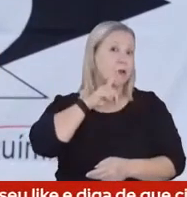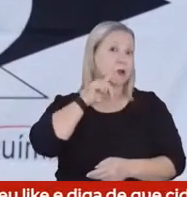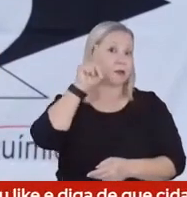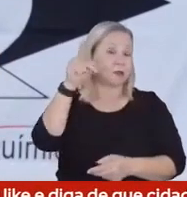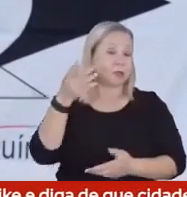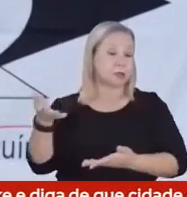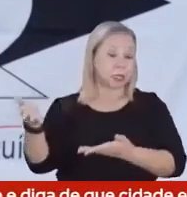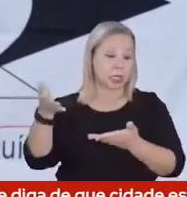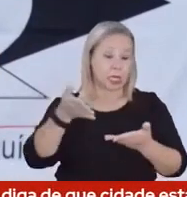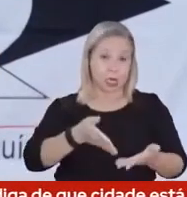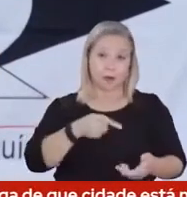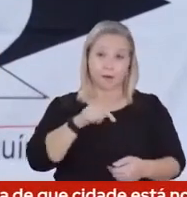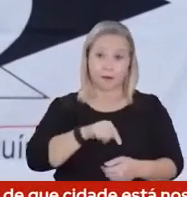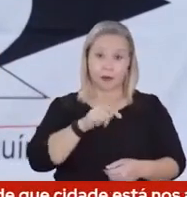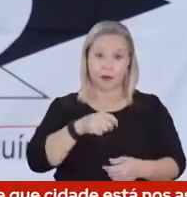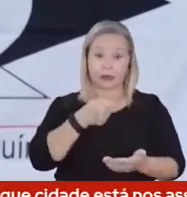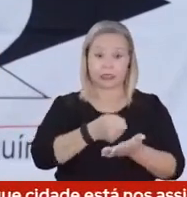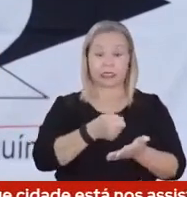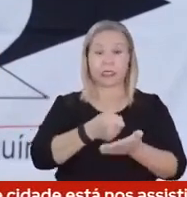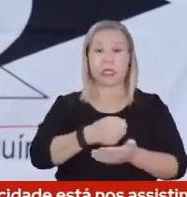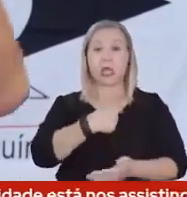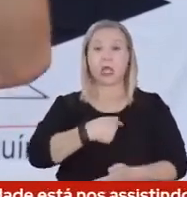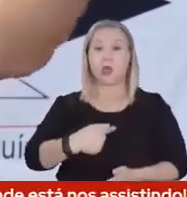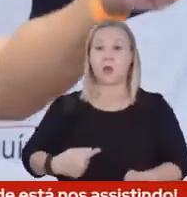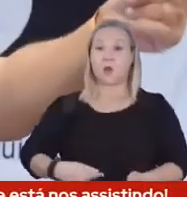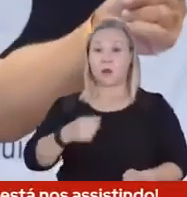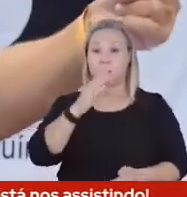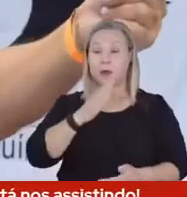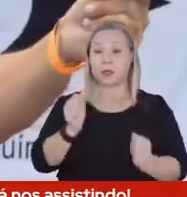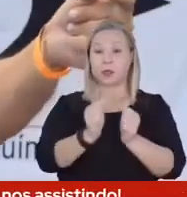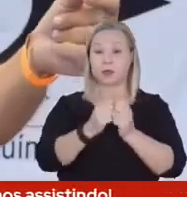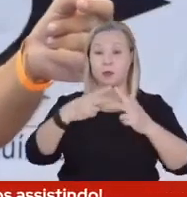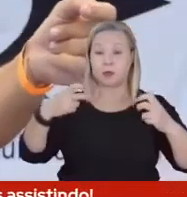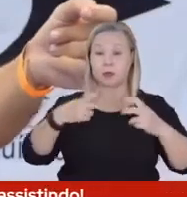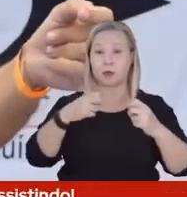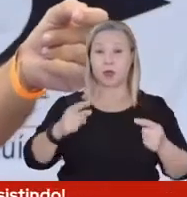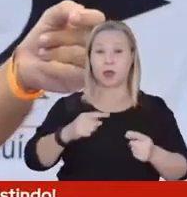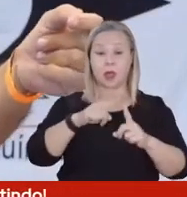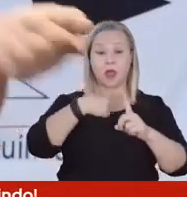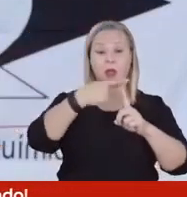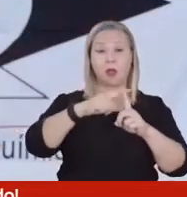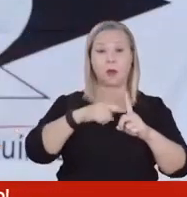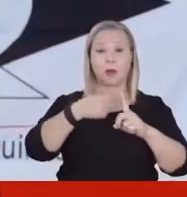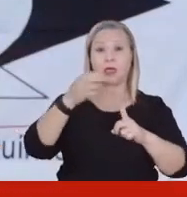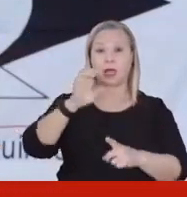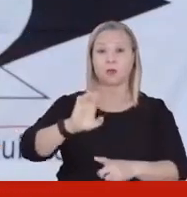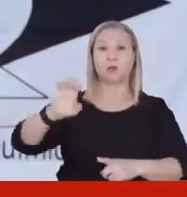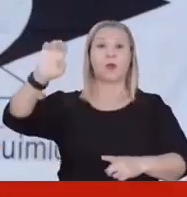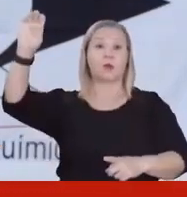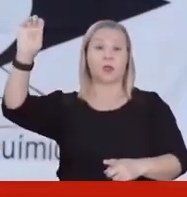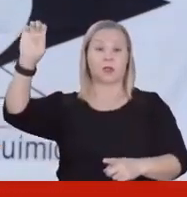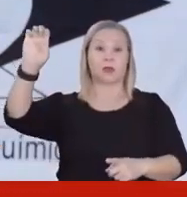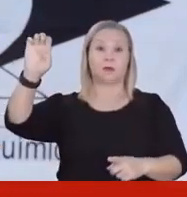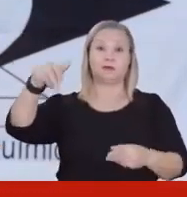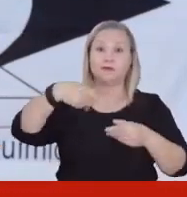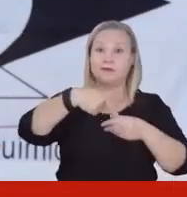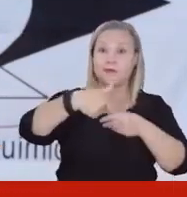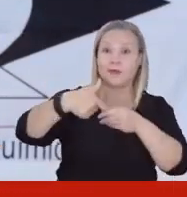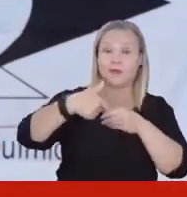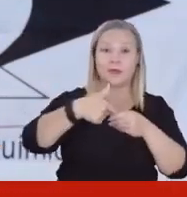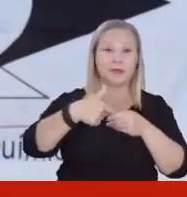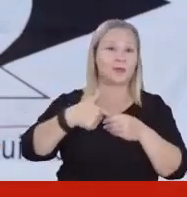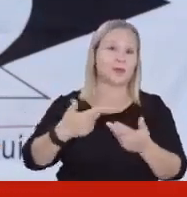exigir que o governo brasileiro e a Petrobras aumentassem a exportação de petróleo cru. Não é à toa que o nosso ministro da